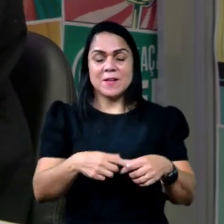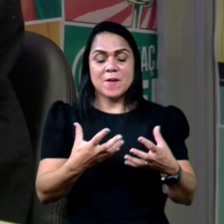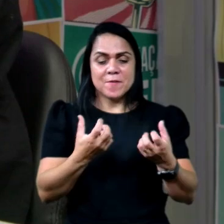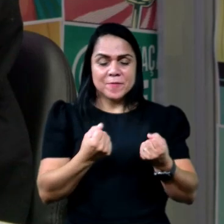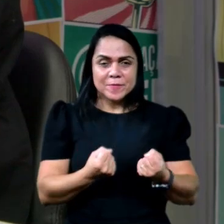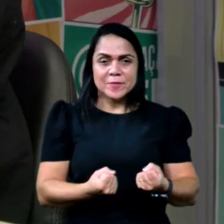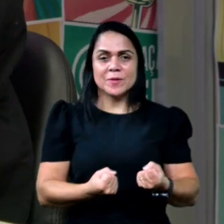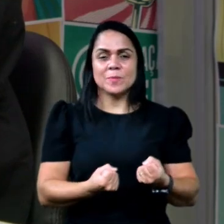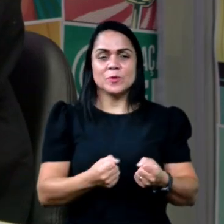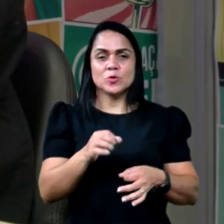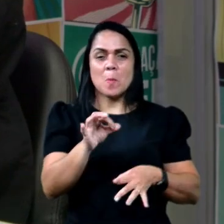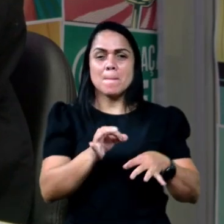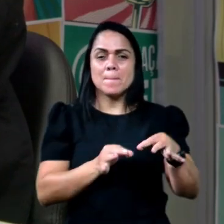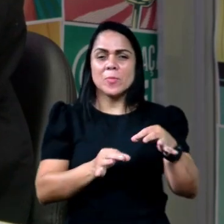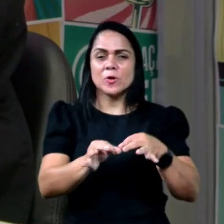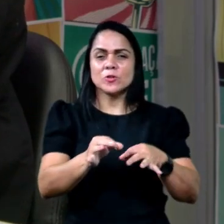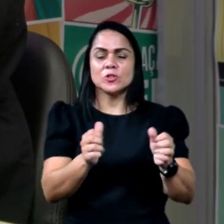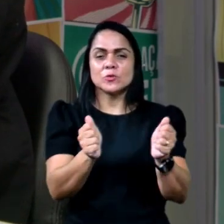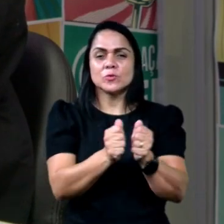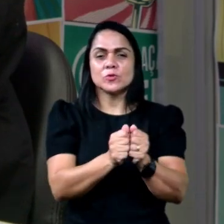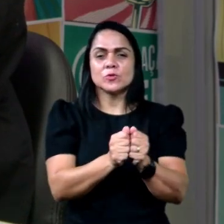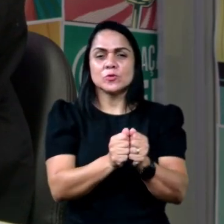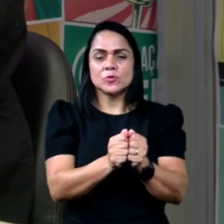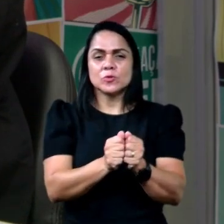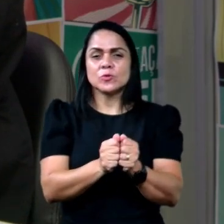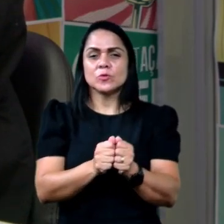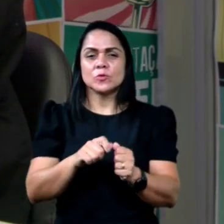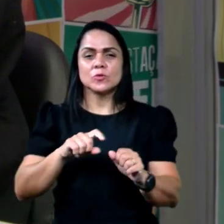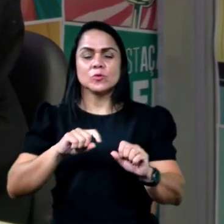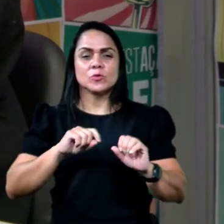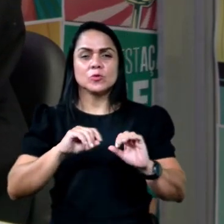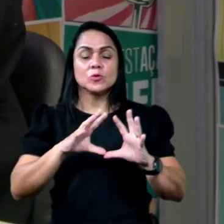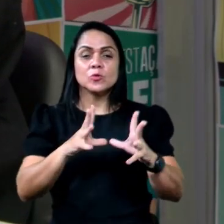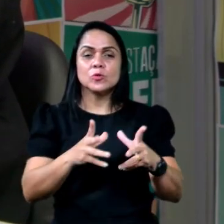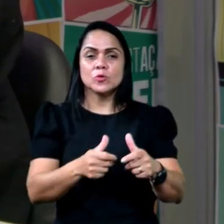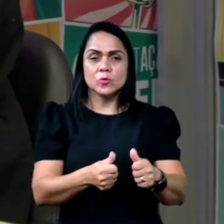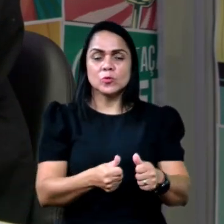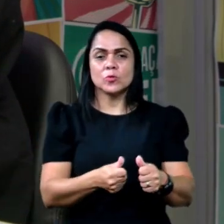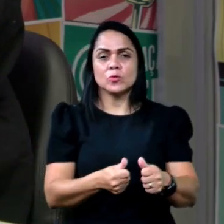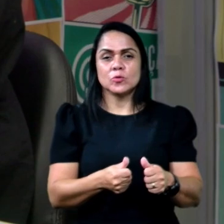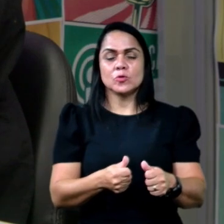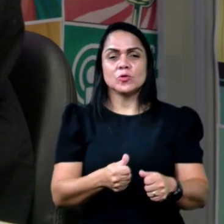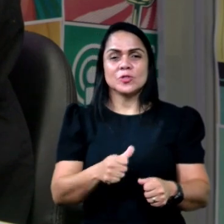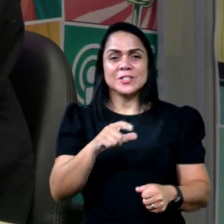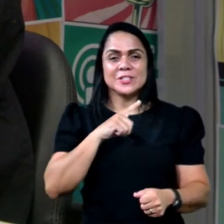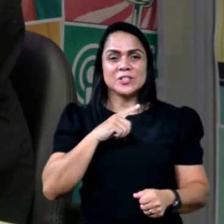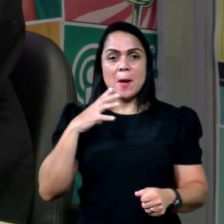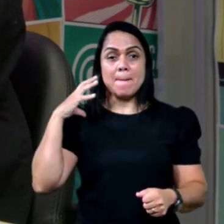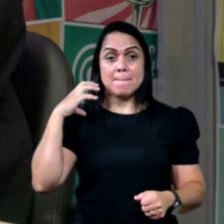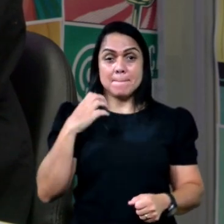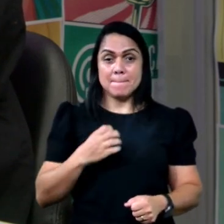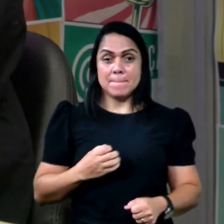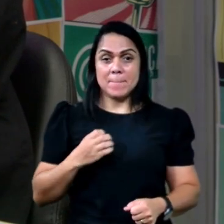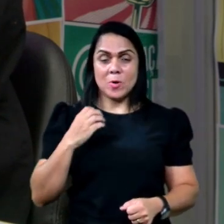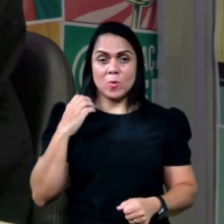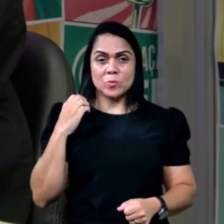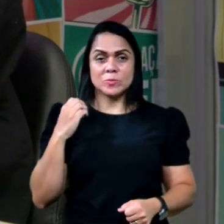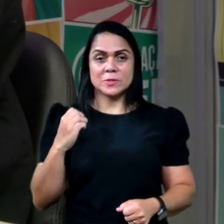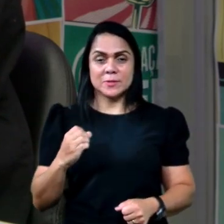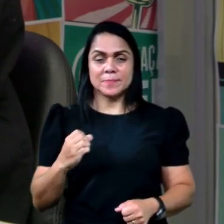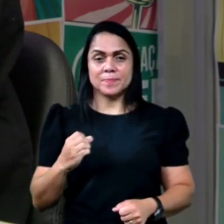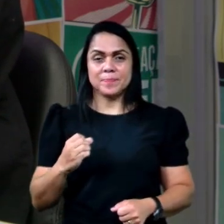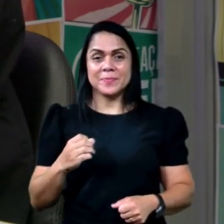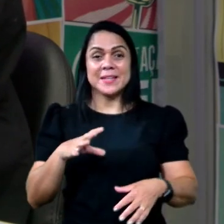né? Preciso também dizer que todos foram bolsistas. Valorizar a ciência não é só fazer